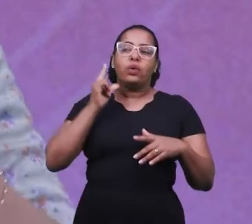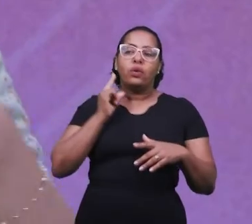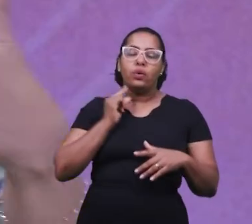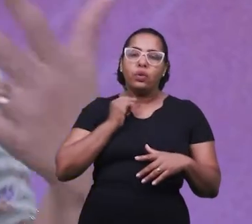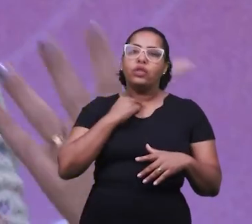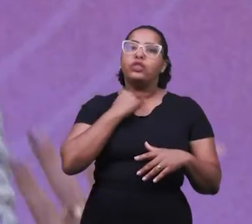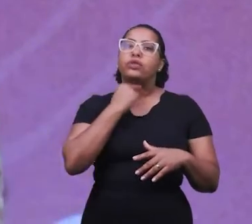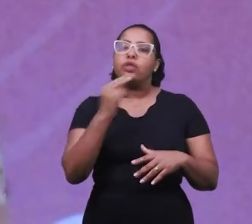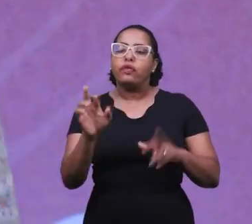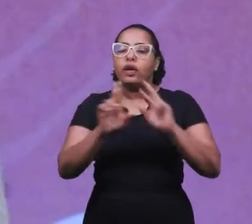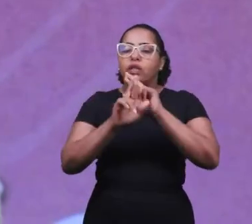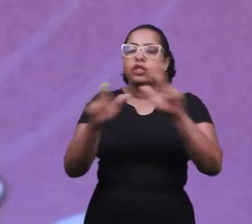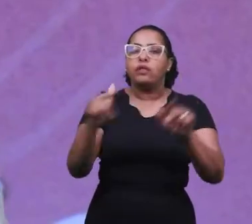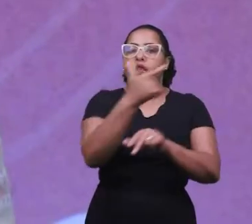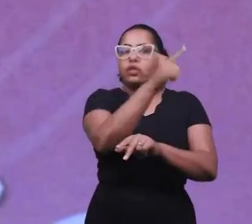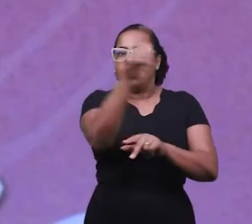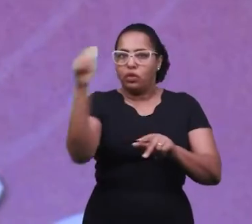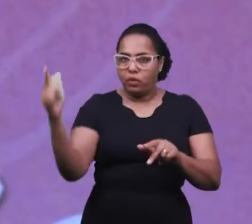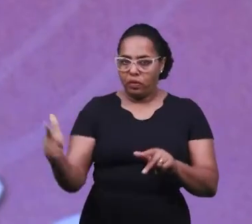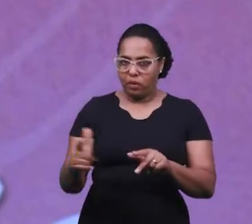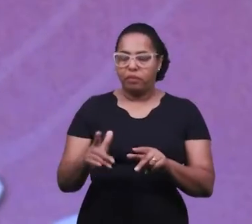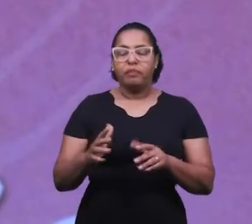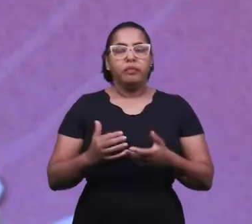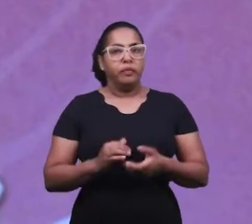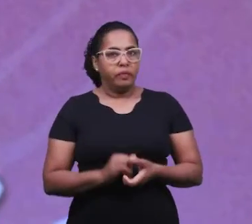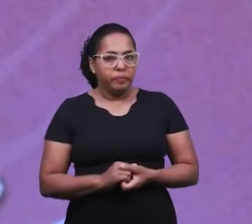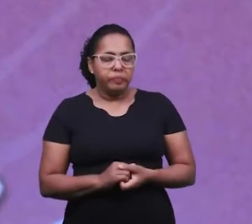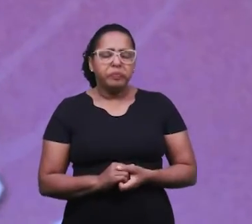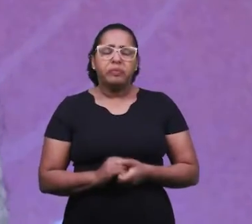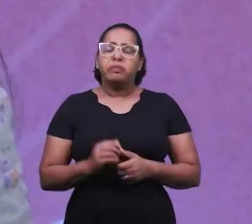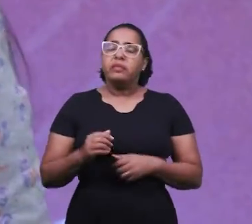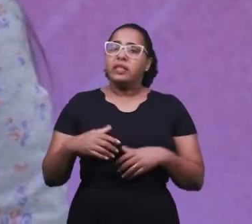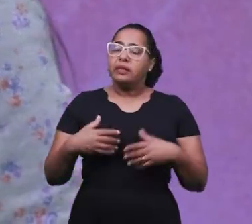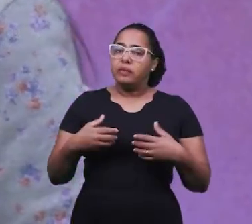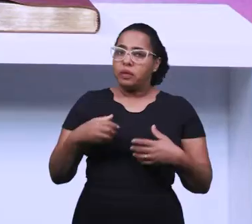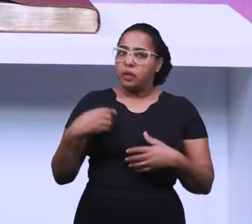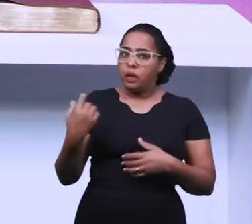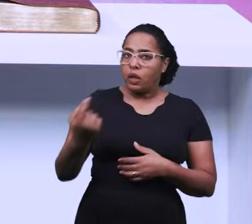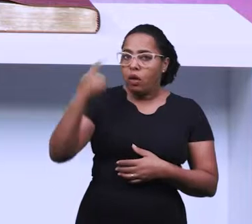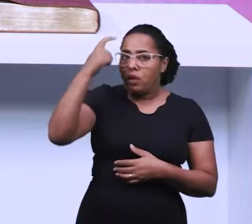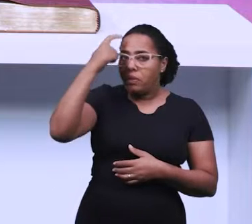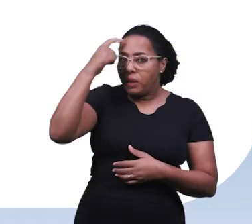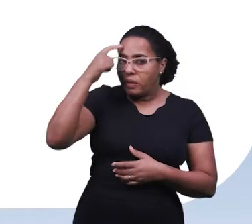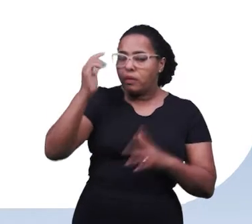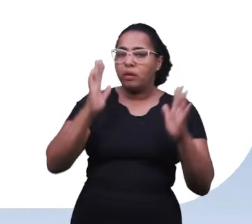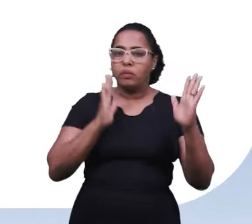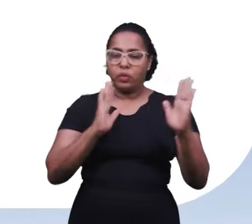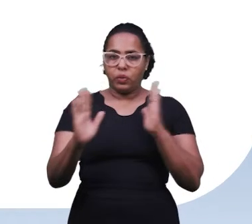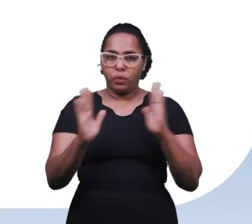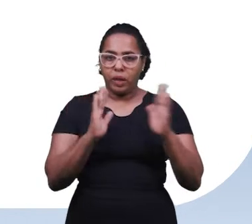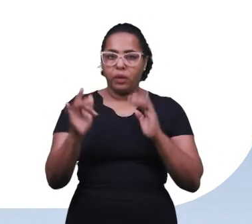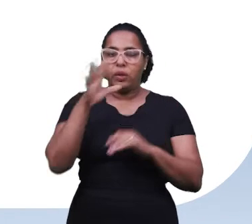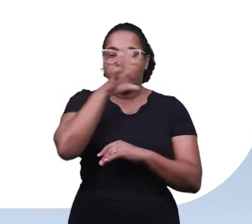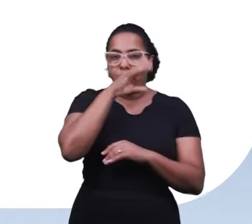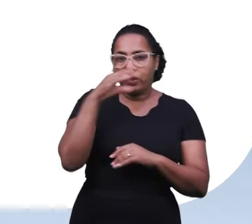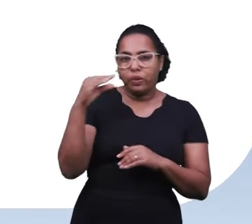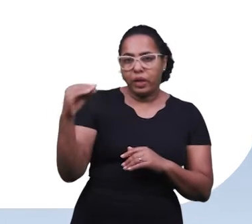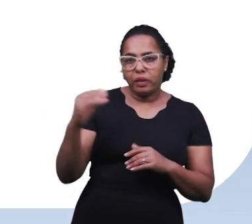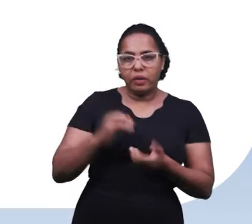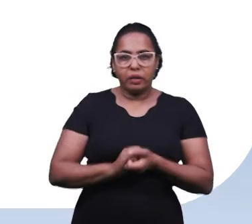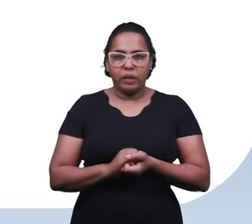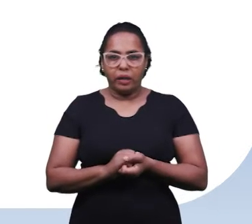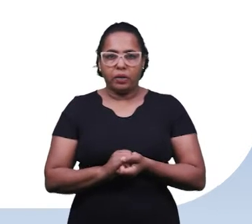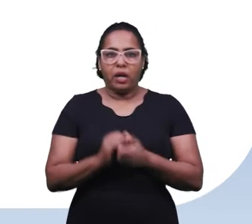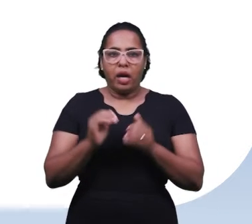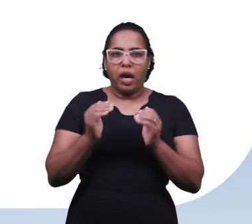vocal diferente das demais pessoas. Vamos pensar nesse momento do